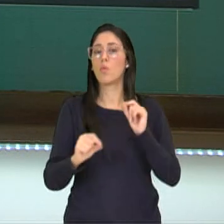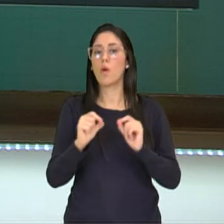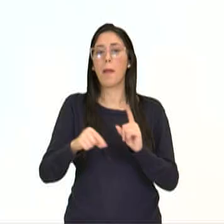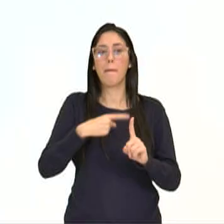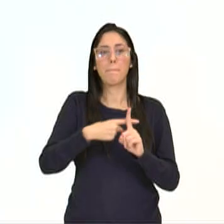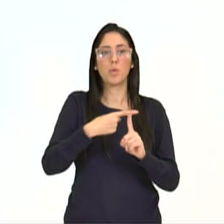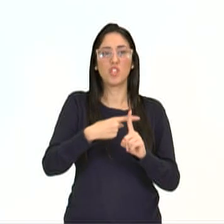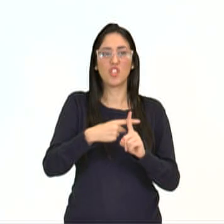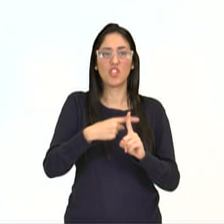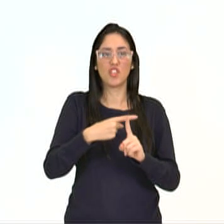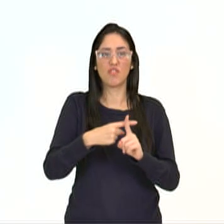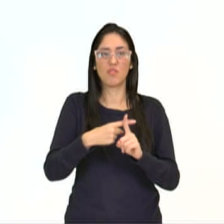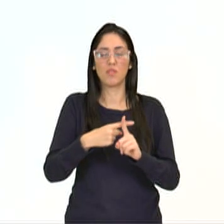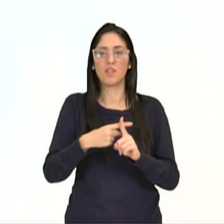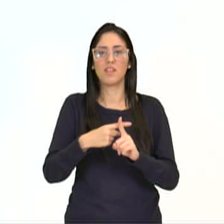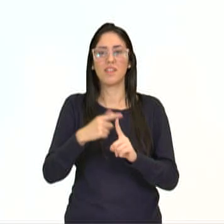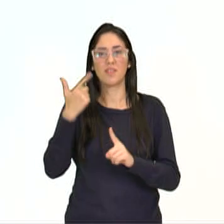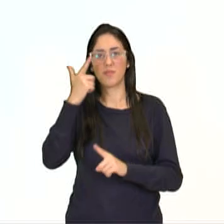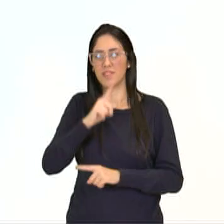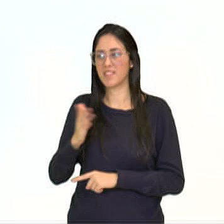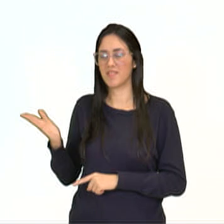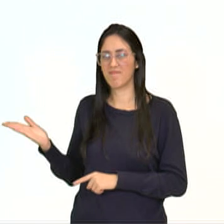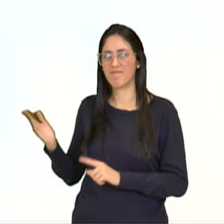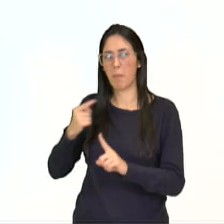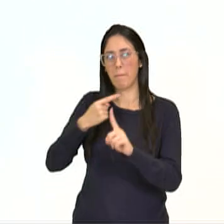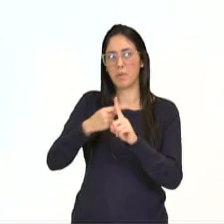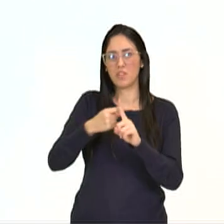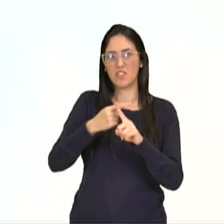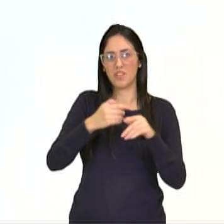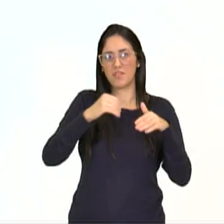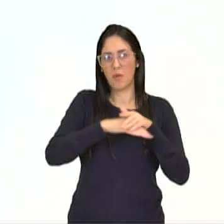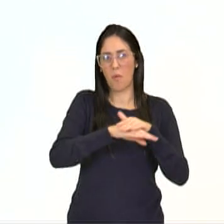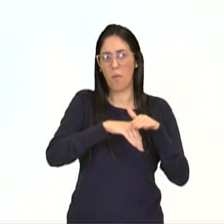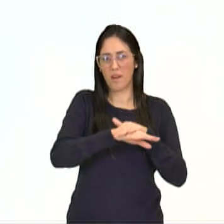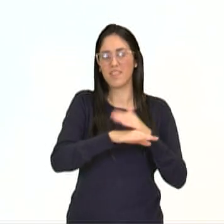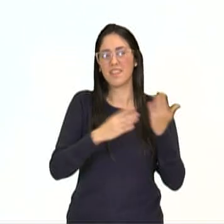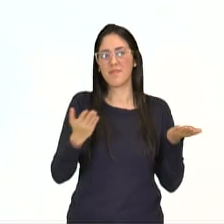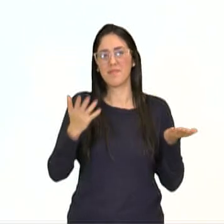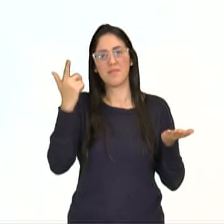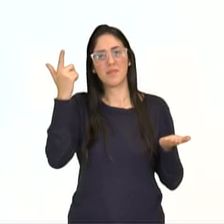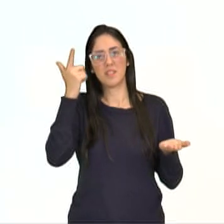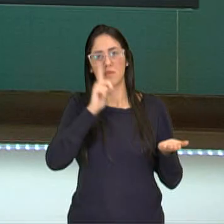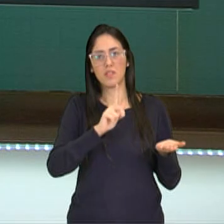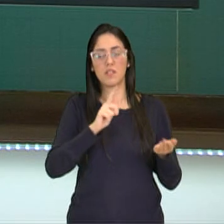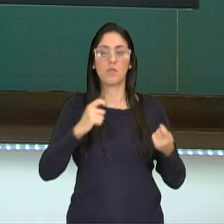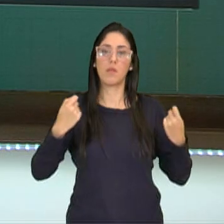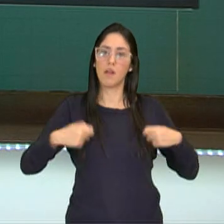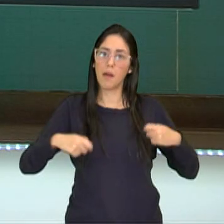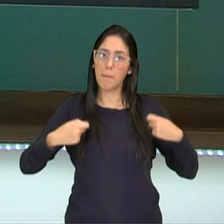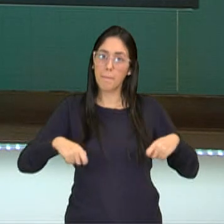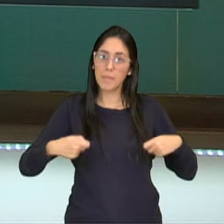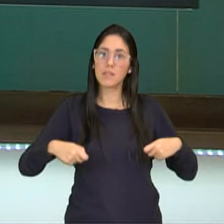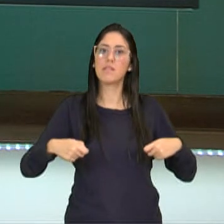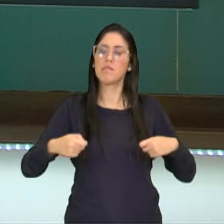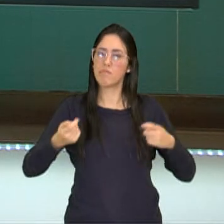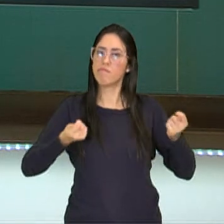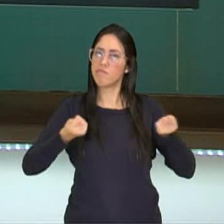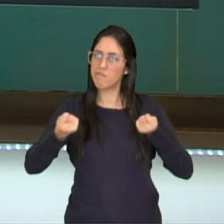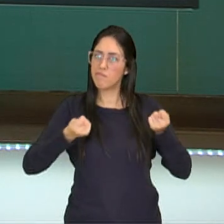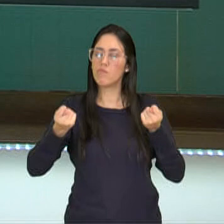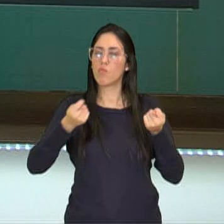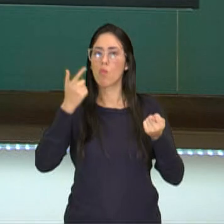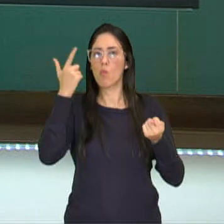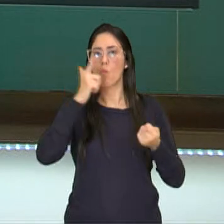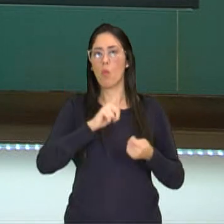528. Ou seja, ele já aprendeu que para ele ter metas, ele tem que sempre conseguir uma situação como essa.